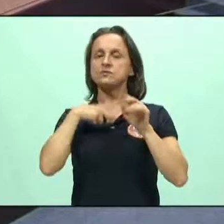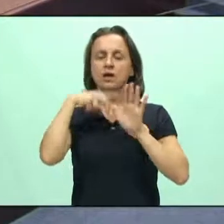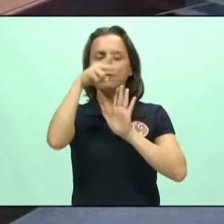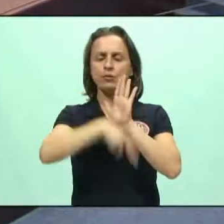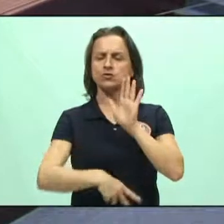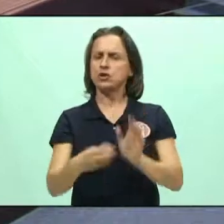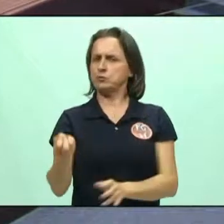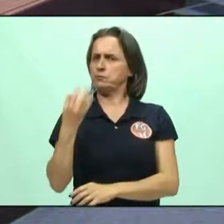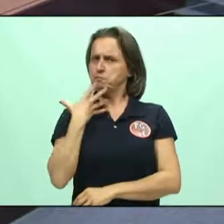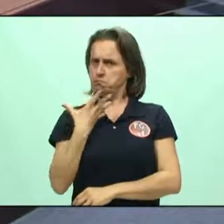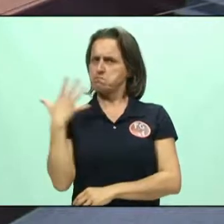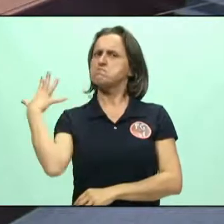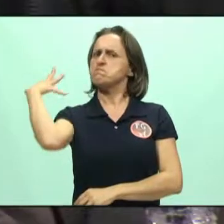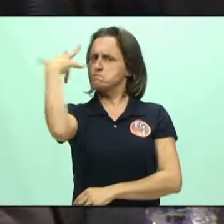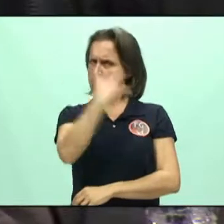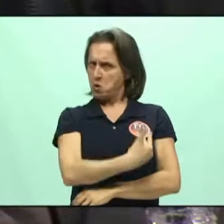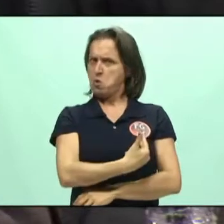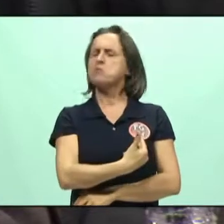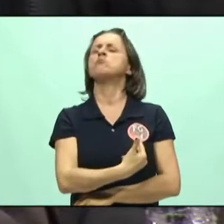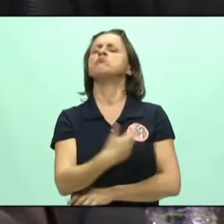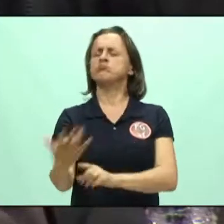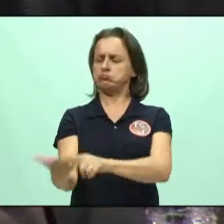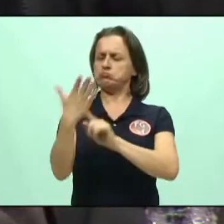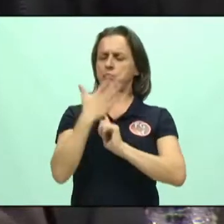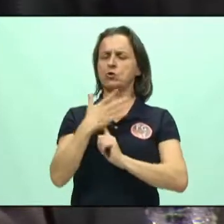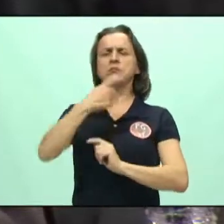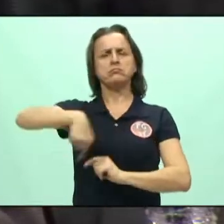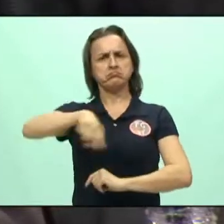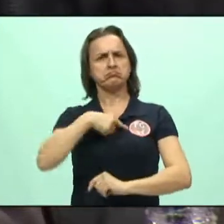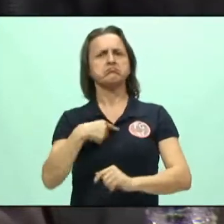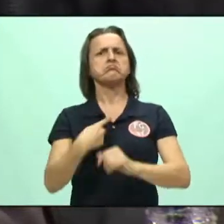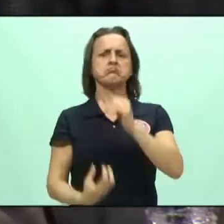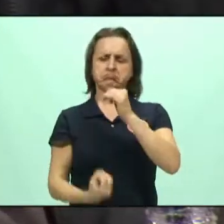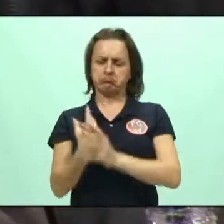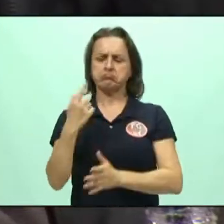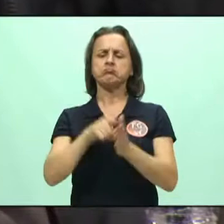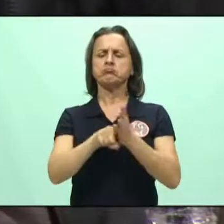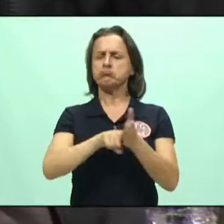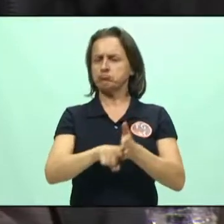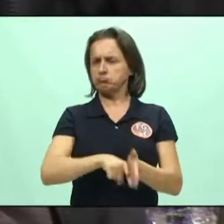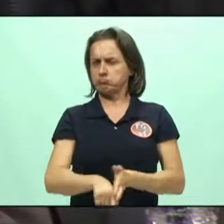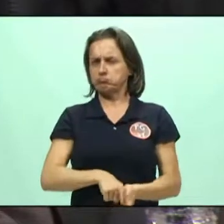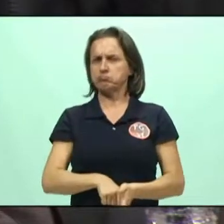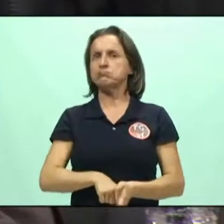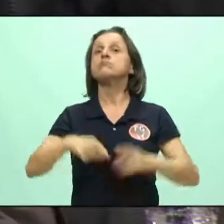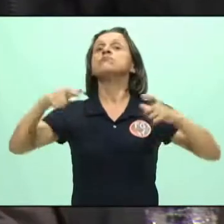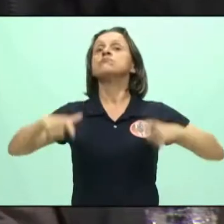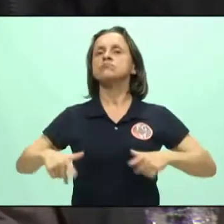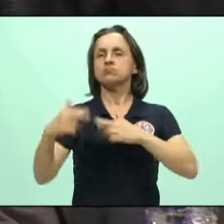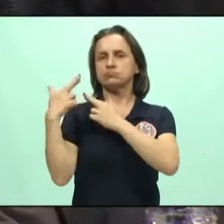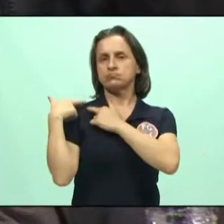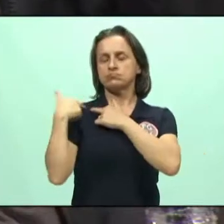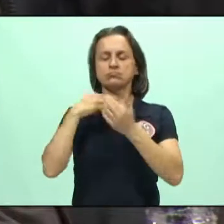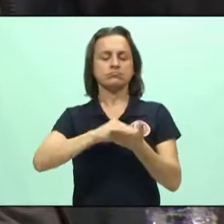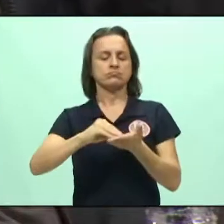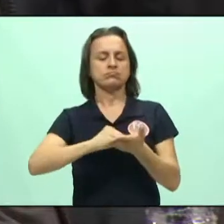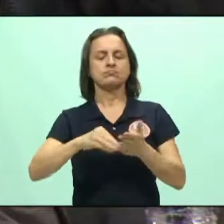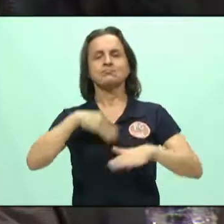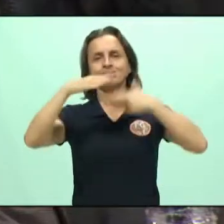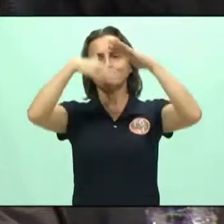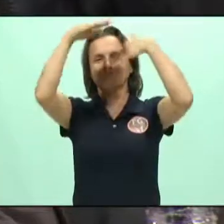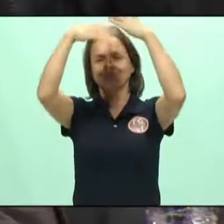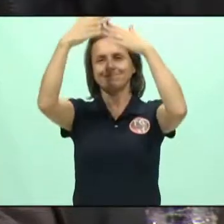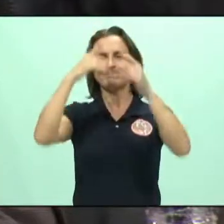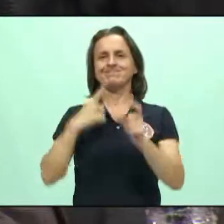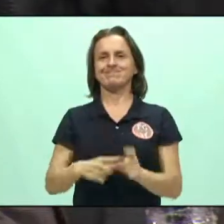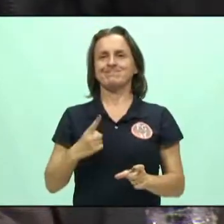nós aqui é produzido elaborado pesquisado pela secretaria de desenvolvimento urbano do município de Itajaí que